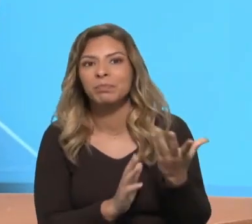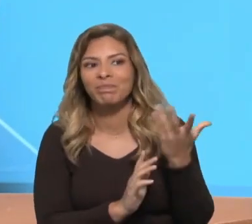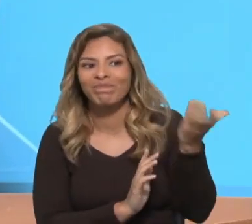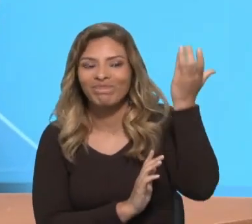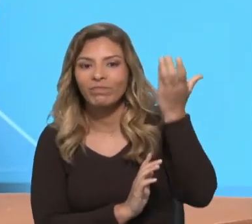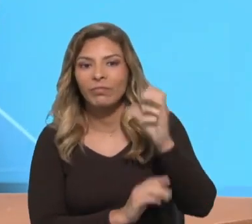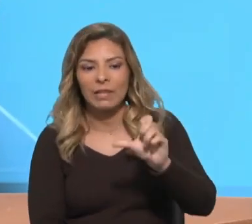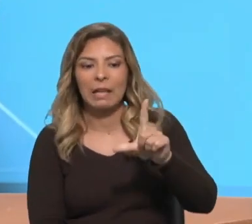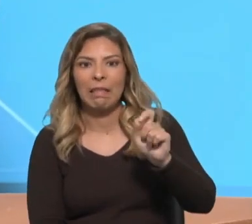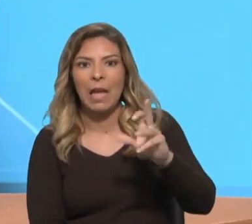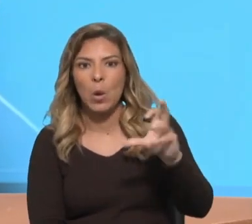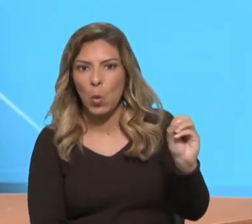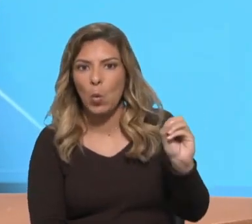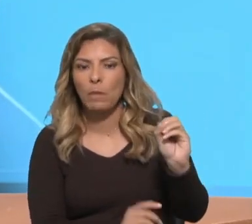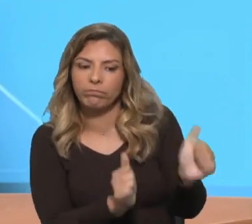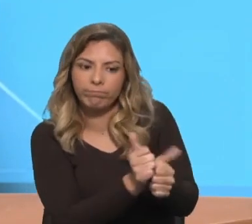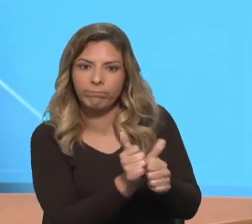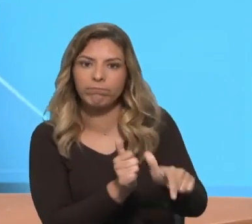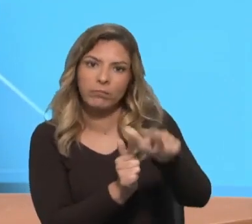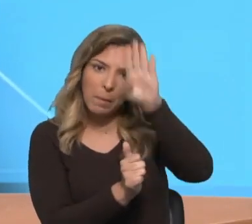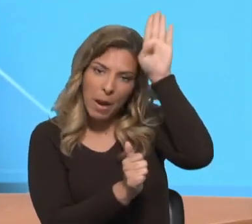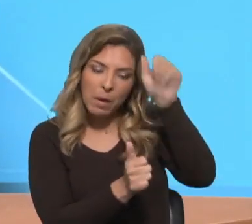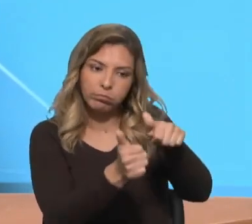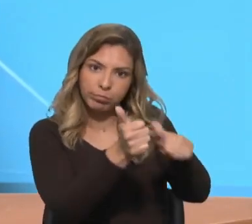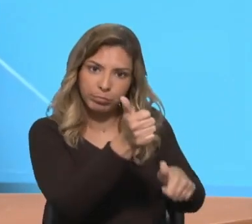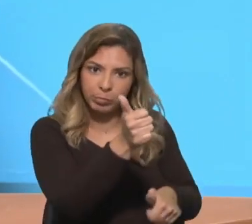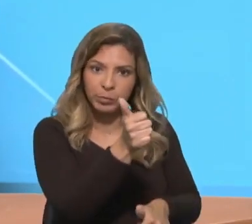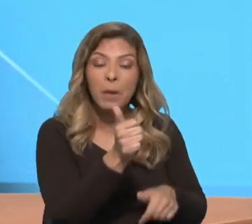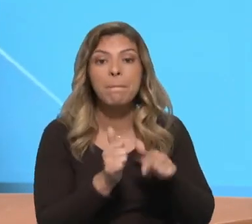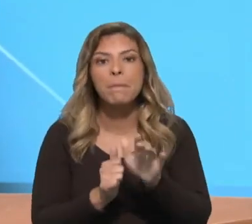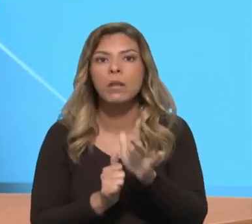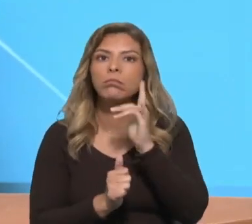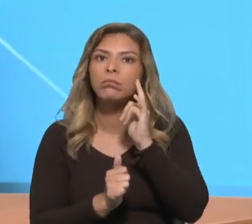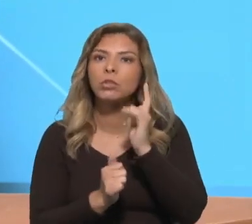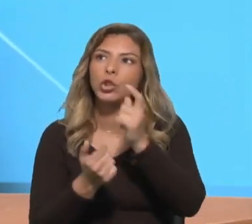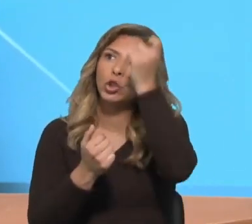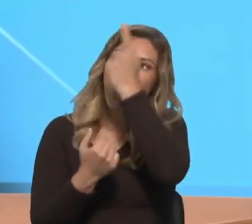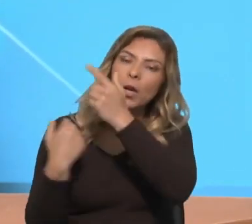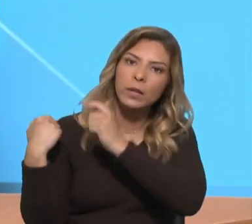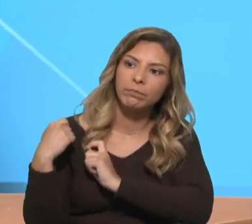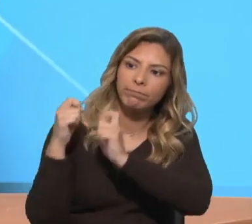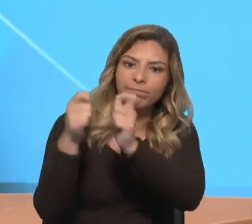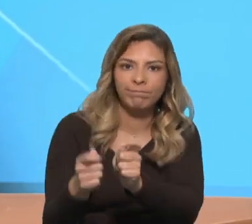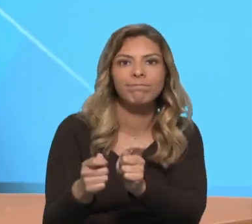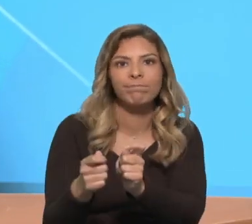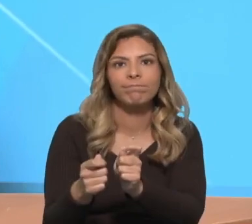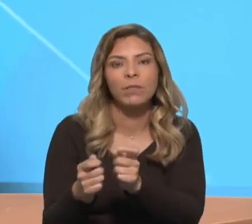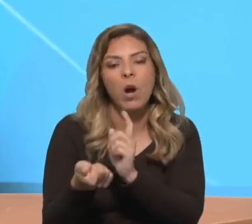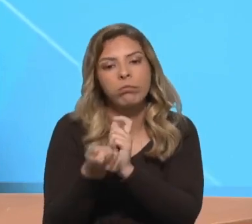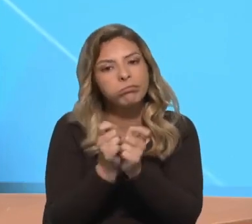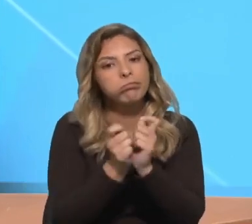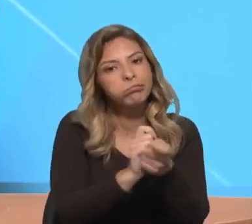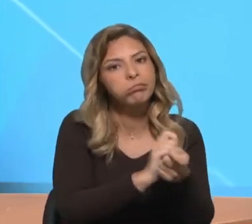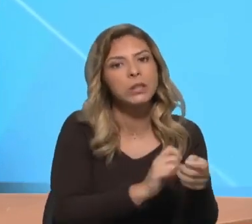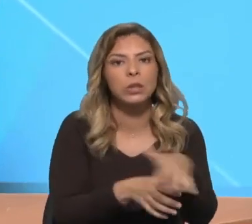tenha também seja um bocado já alterado e pronto, a história encarregou-se de ir ajustando esta